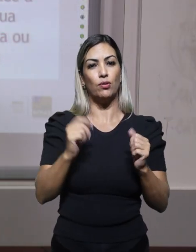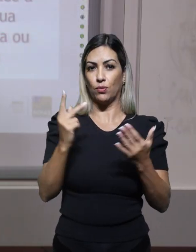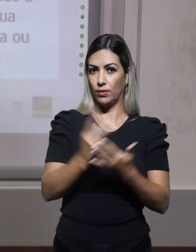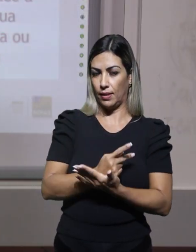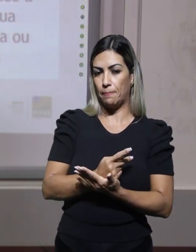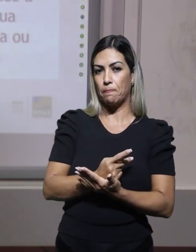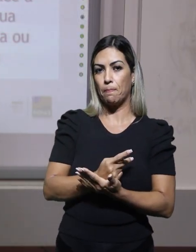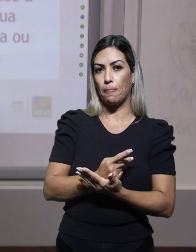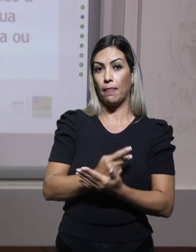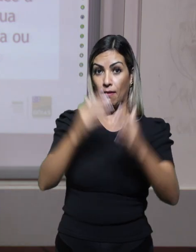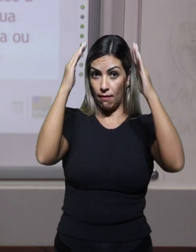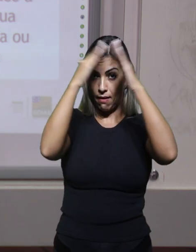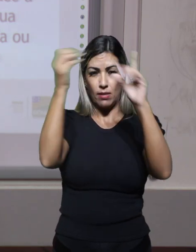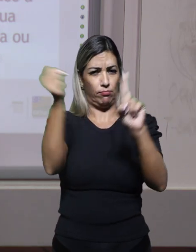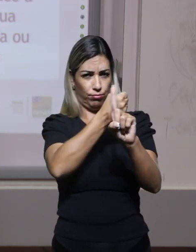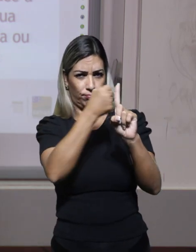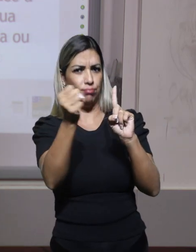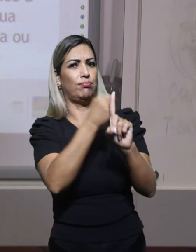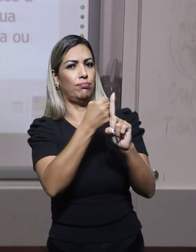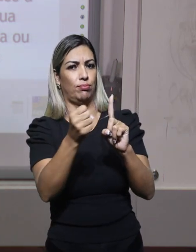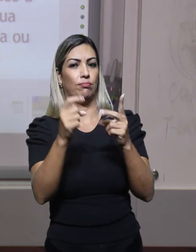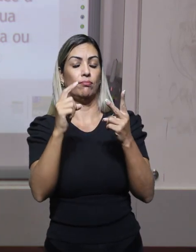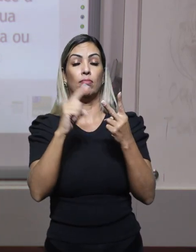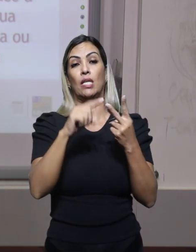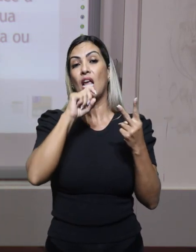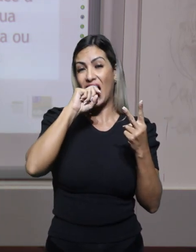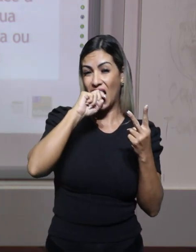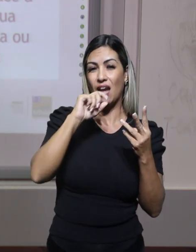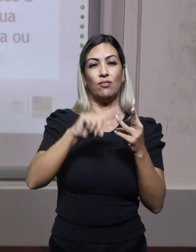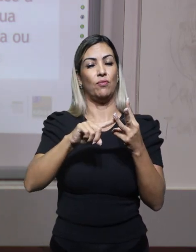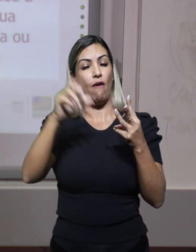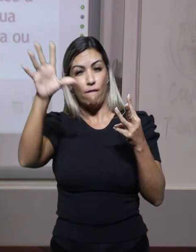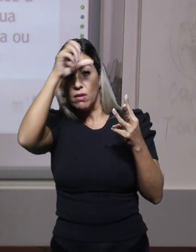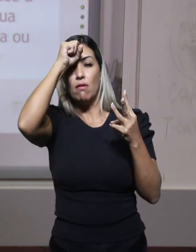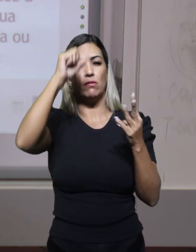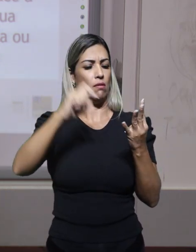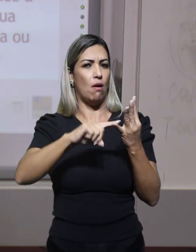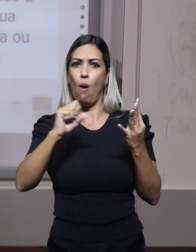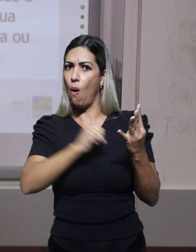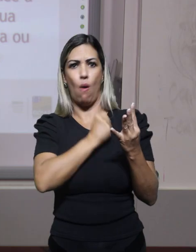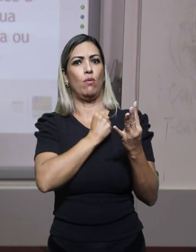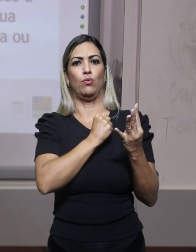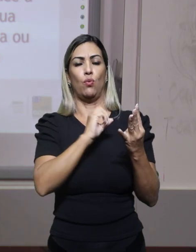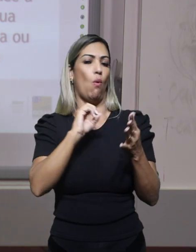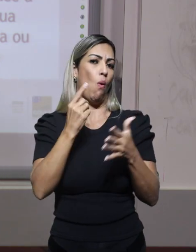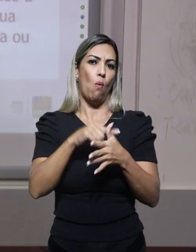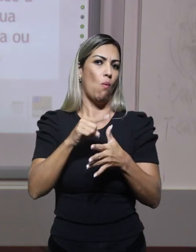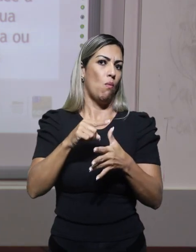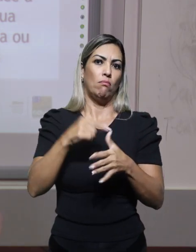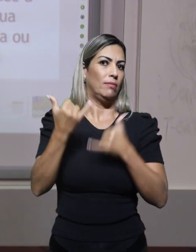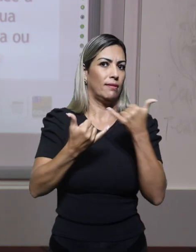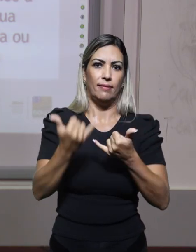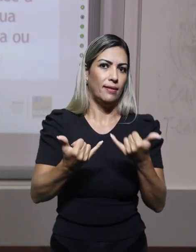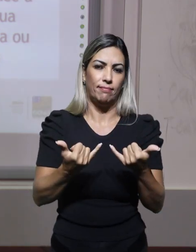em vista ocorrer violência doméstica, por inveja, por vingança, ódio ou a pretexto de que seja